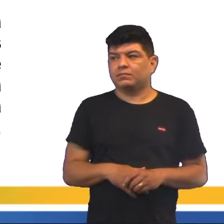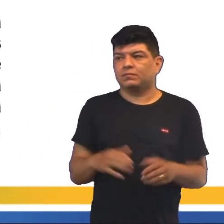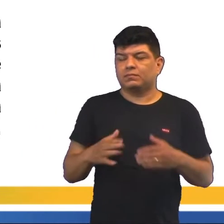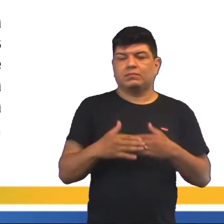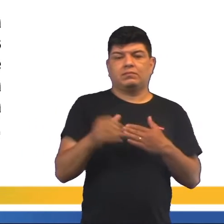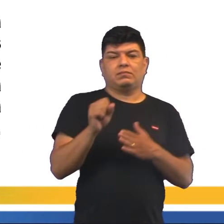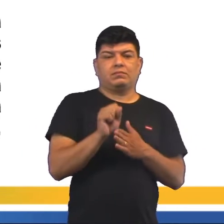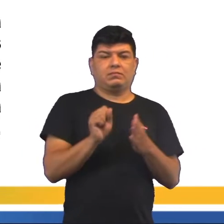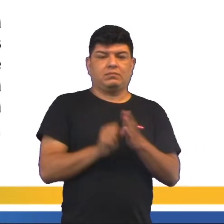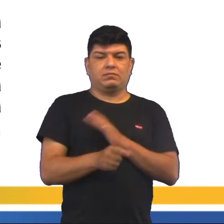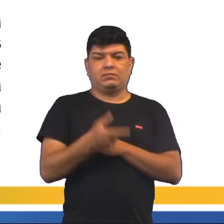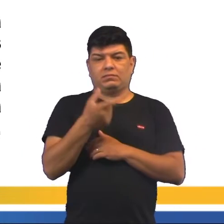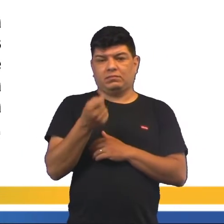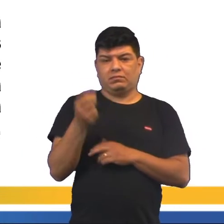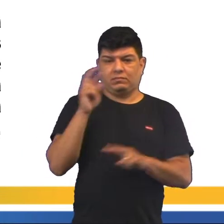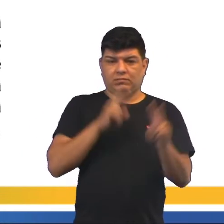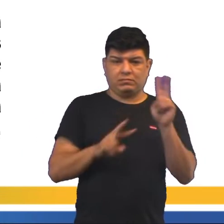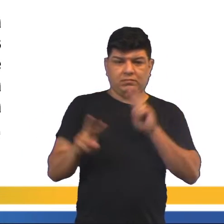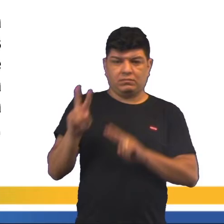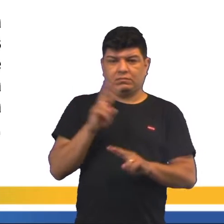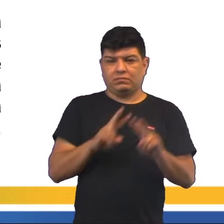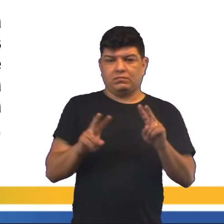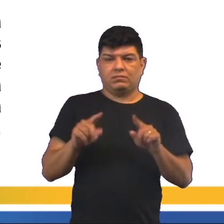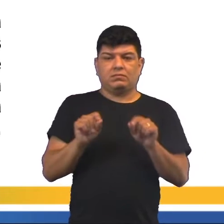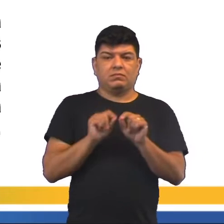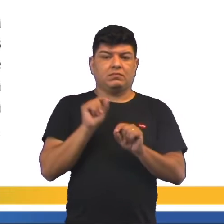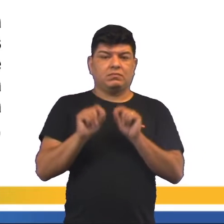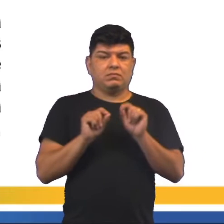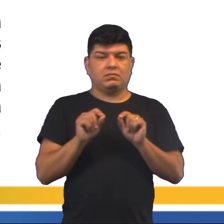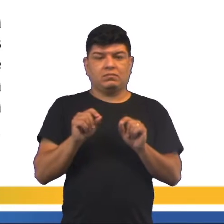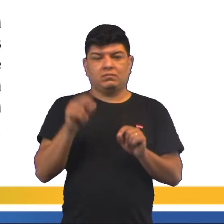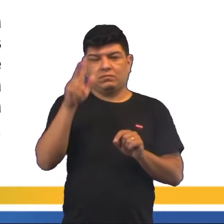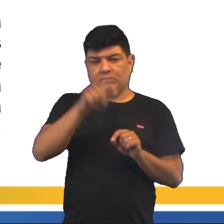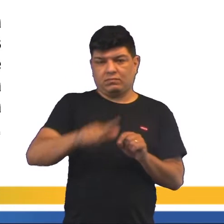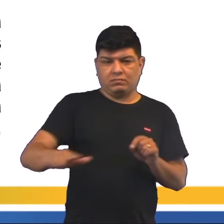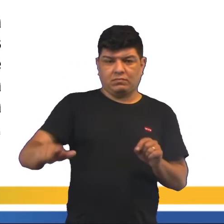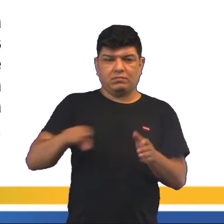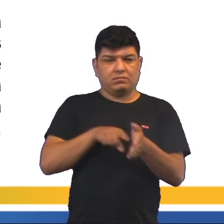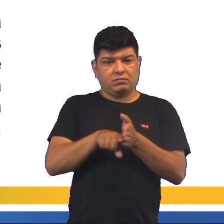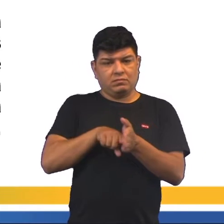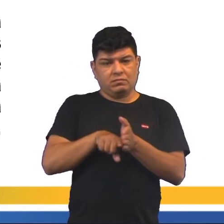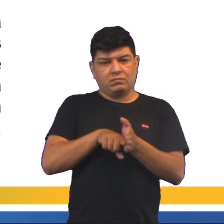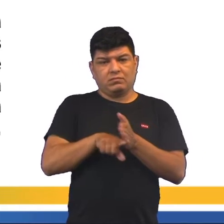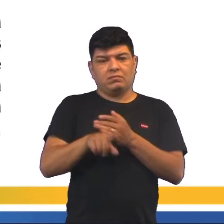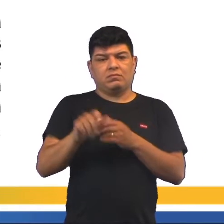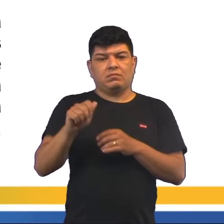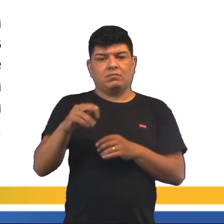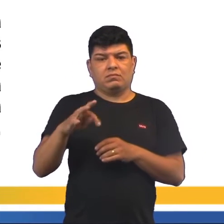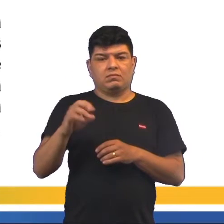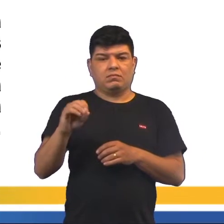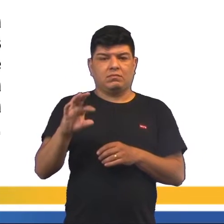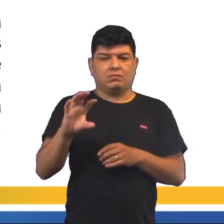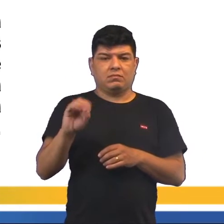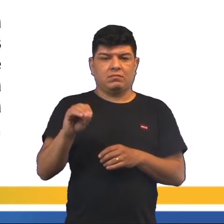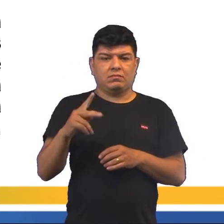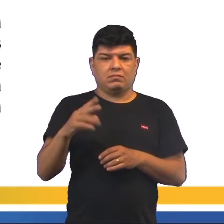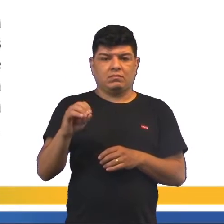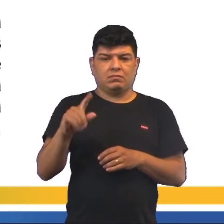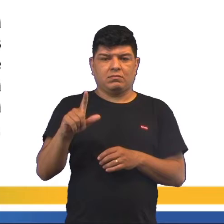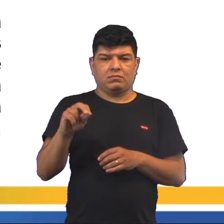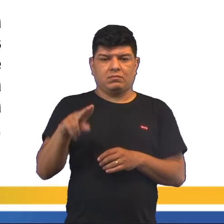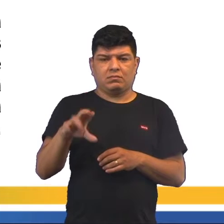A partir do século XX, a visão etnocêntrica da antropologia foi revista por estudiosos como o